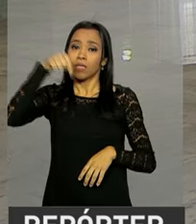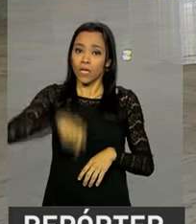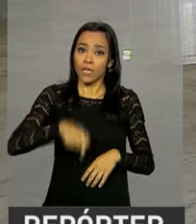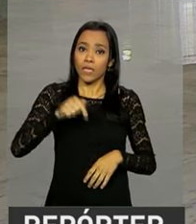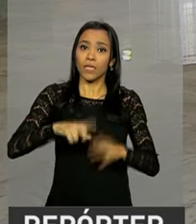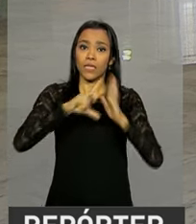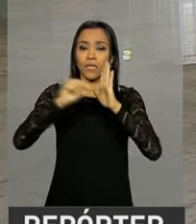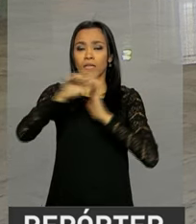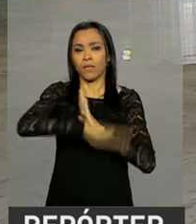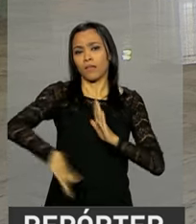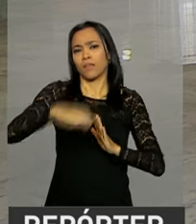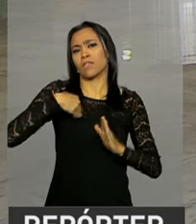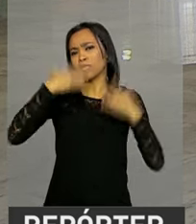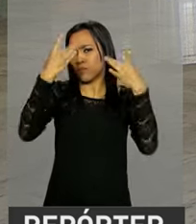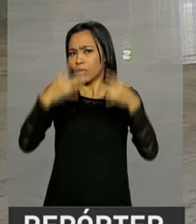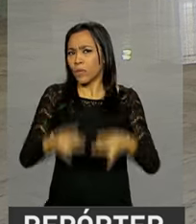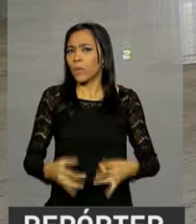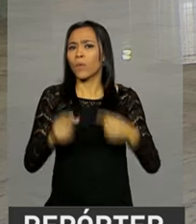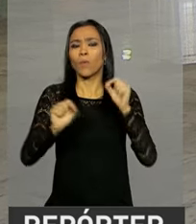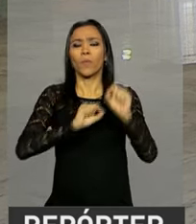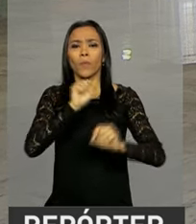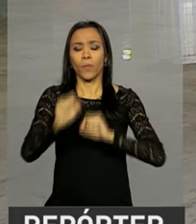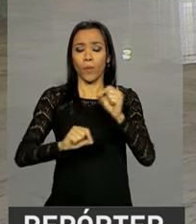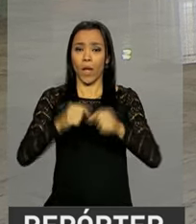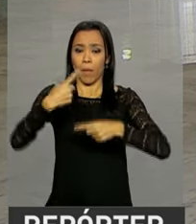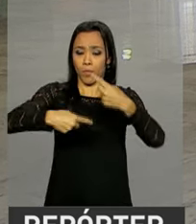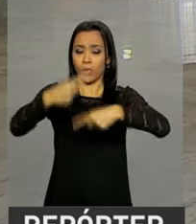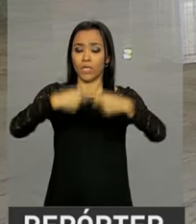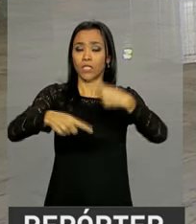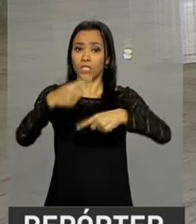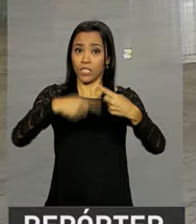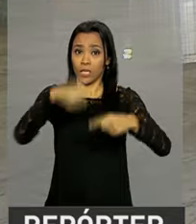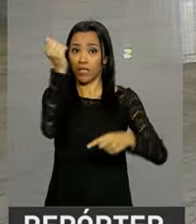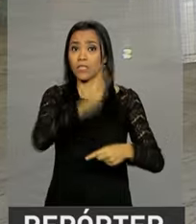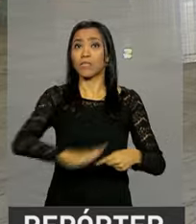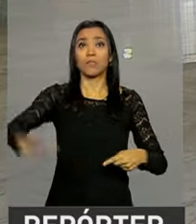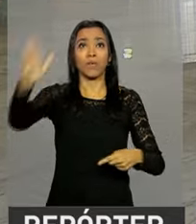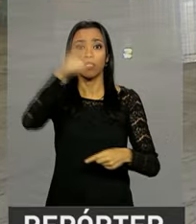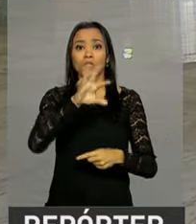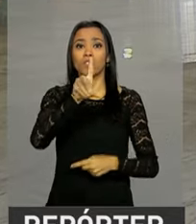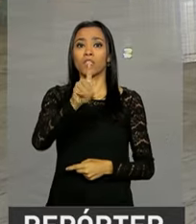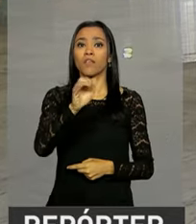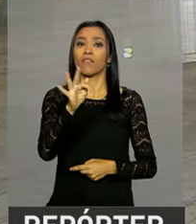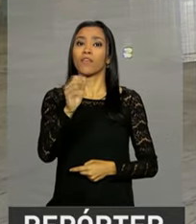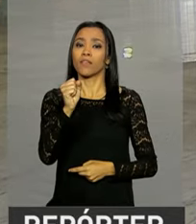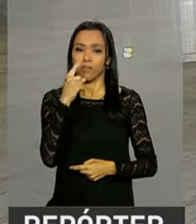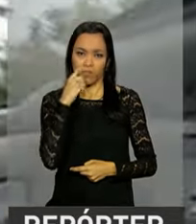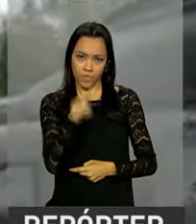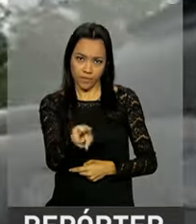falou sobre a Política Nacional de Defesa, que vai ser encaminhada ao Congresso Nacional. Vamos ver na reportagem.